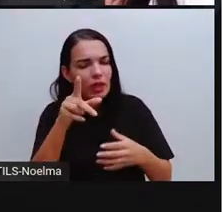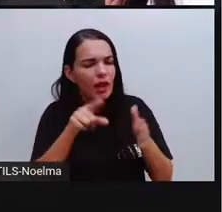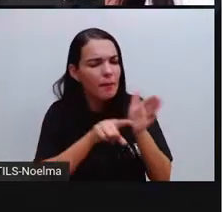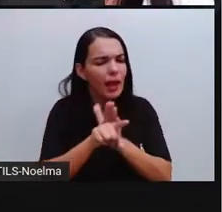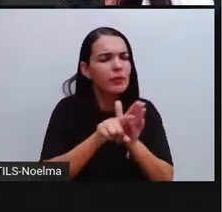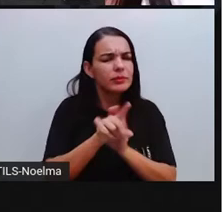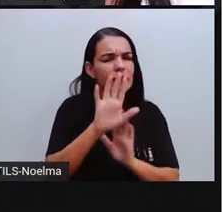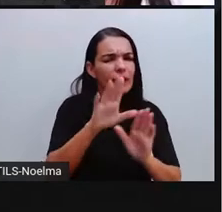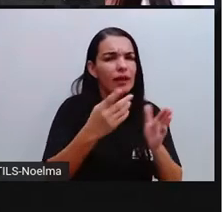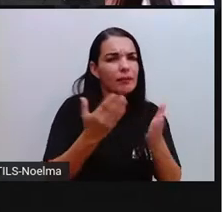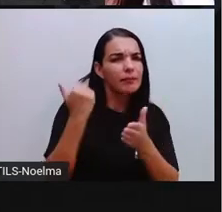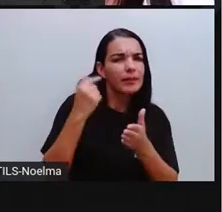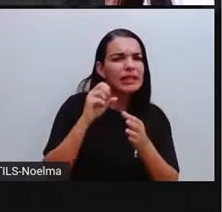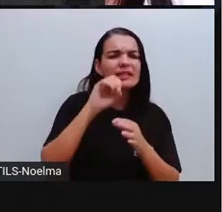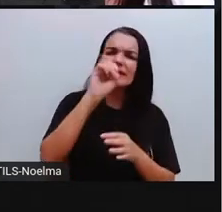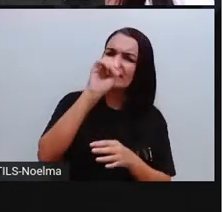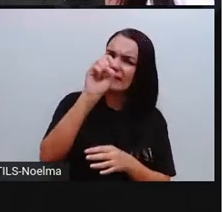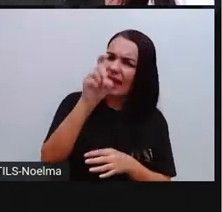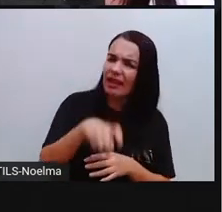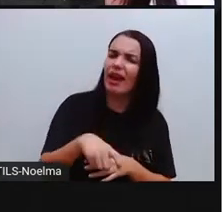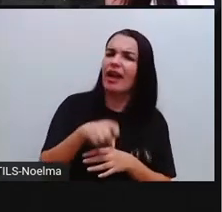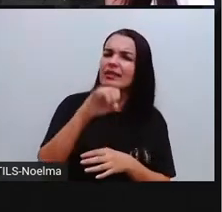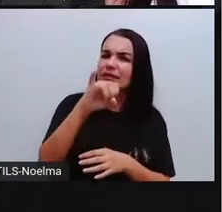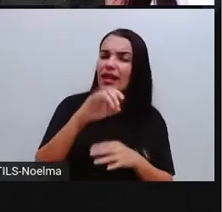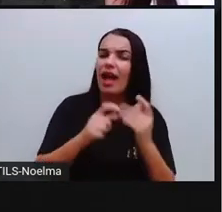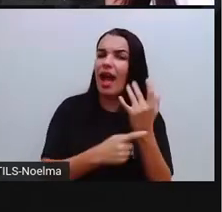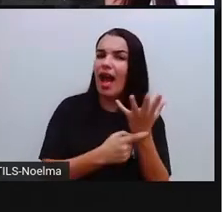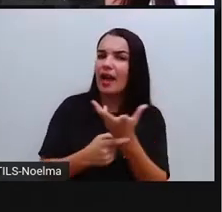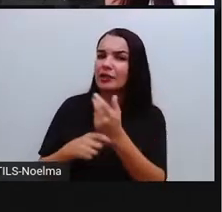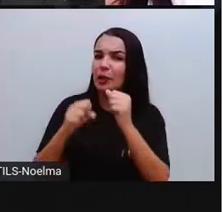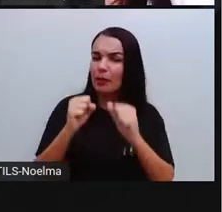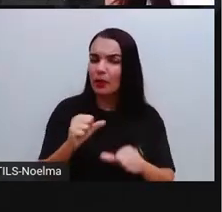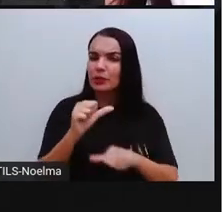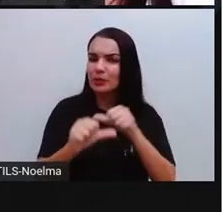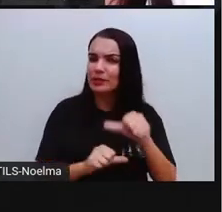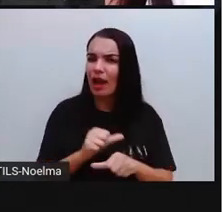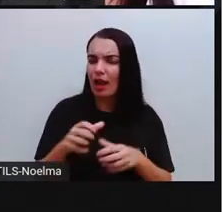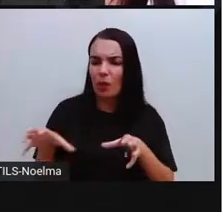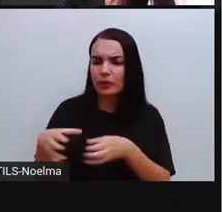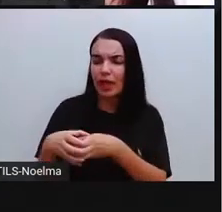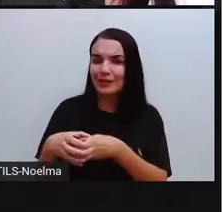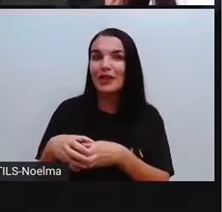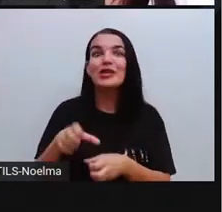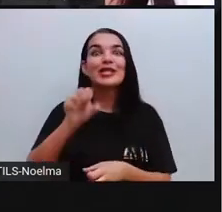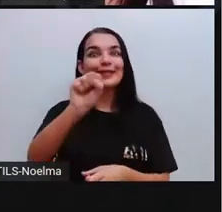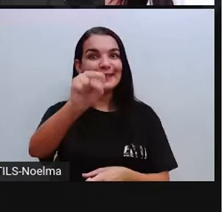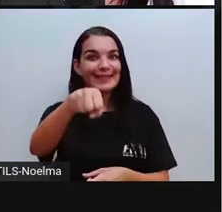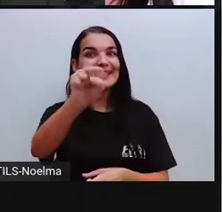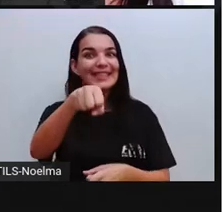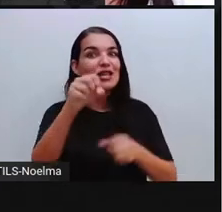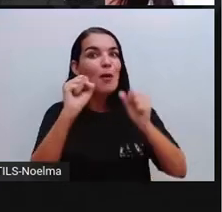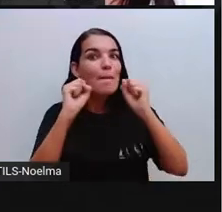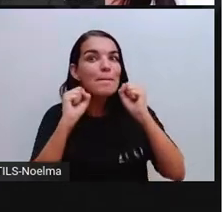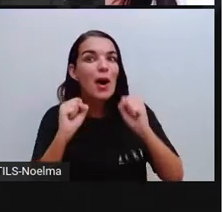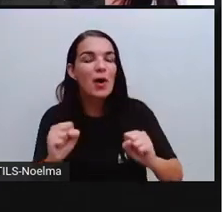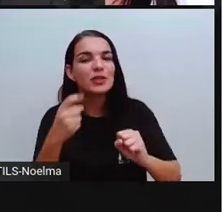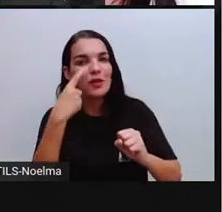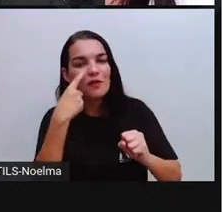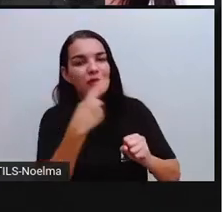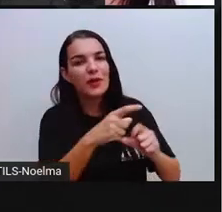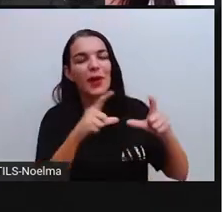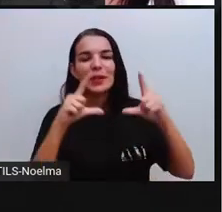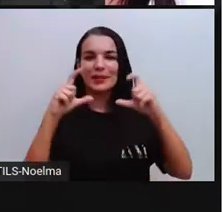se a arte pode mudar a comunidade? Pode sim, né? Como a gente viu através